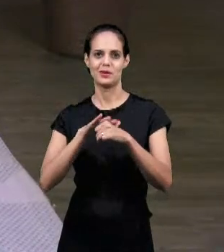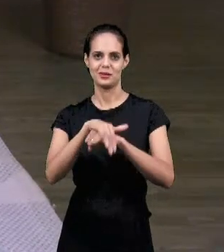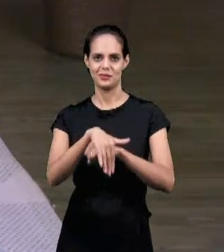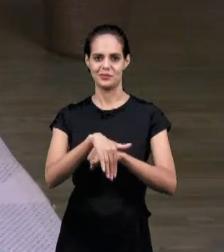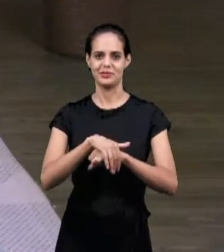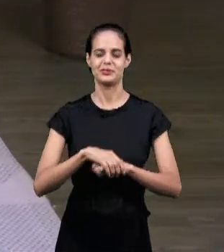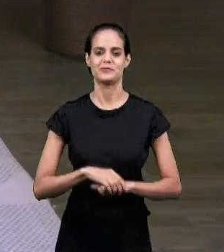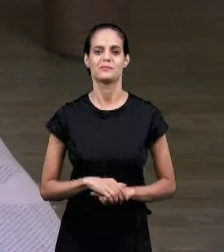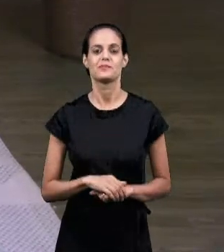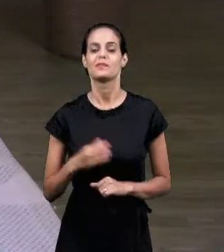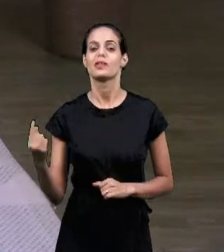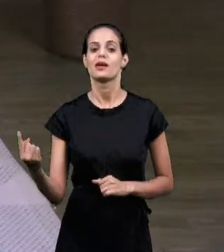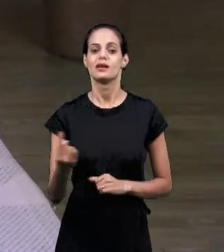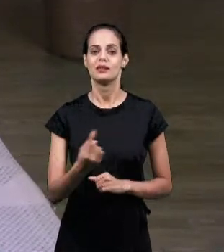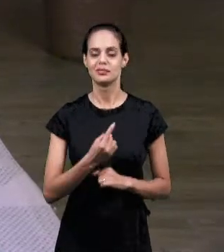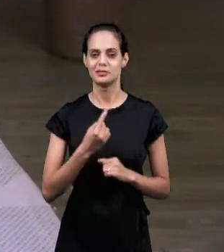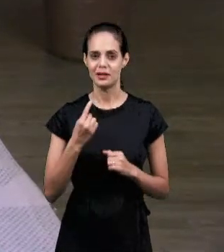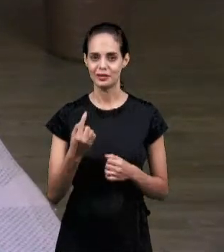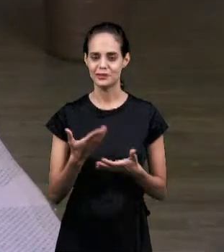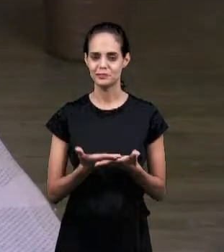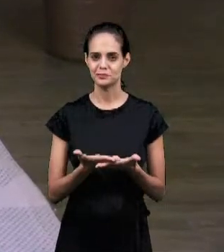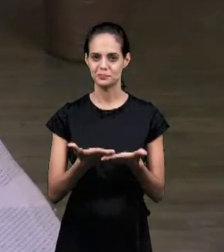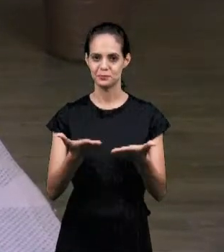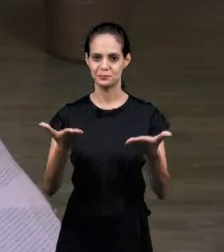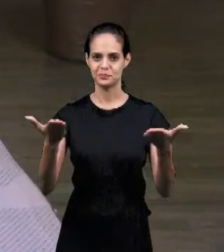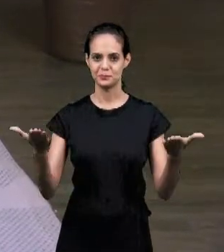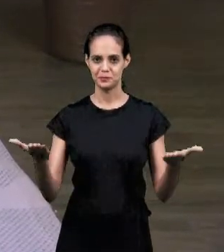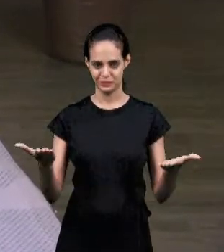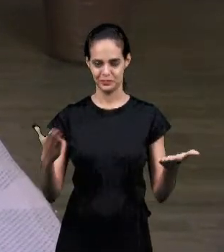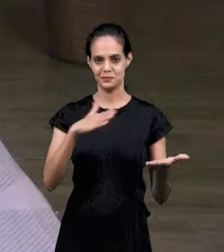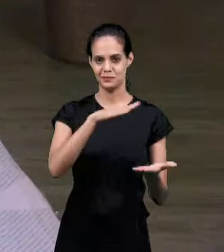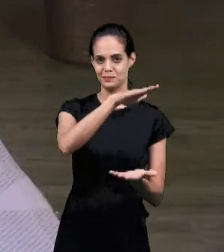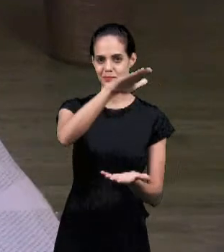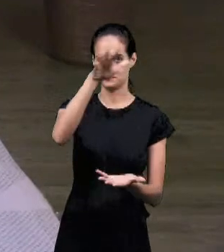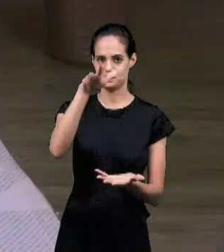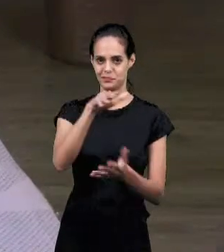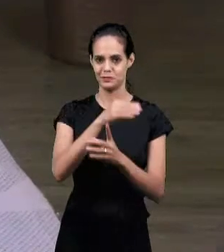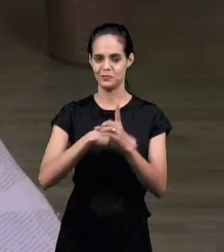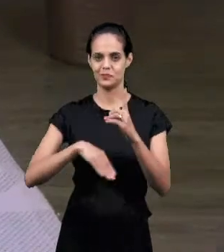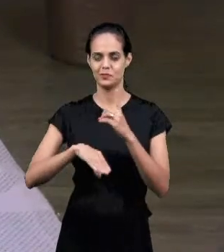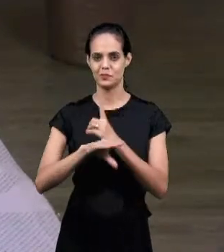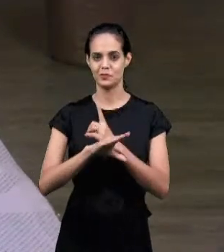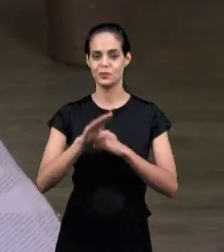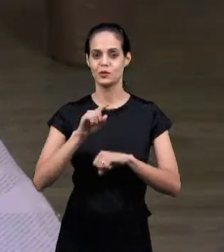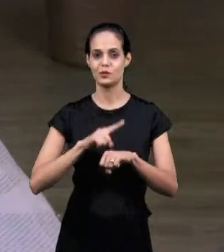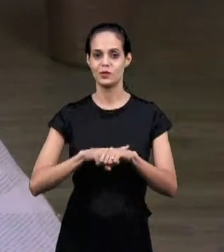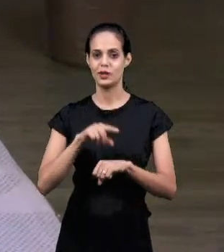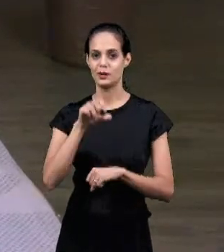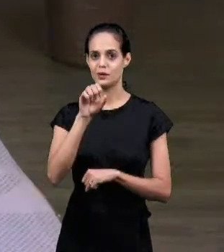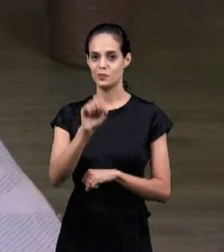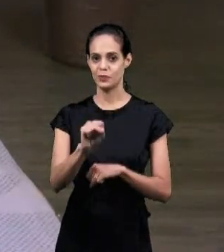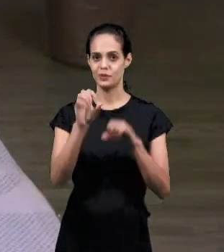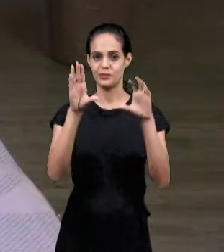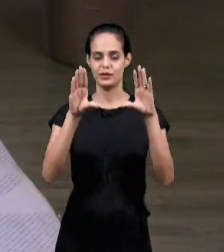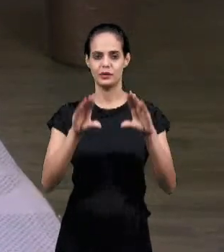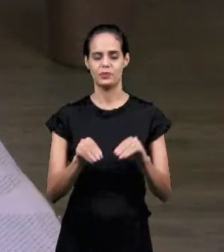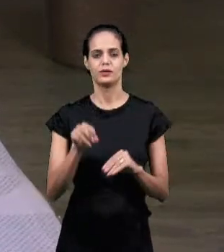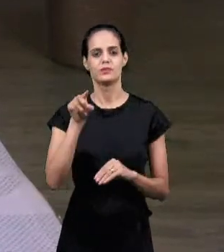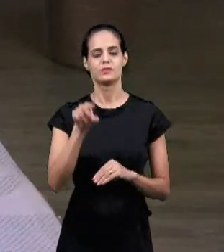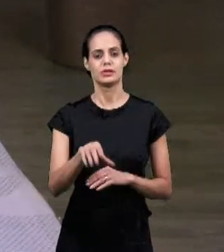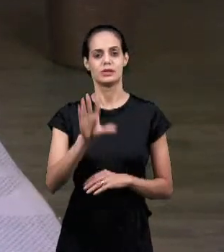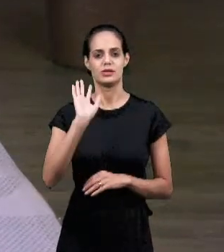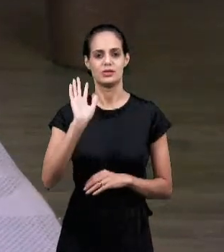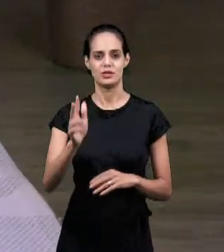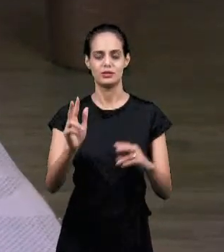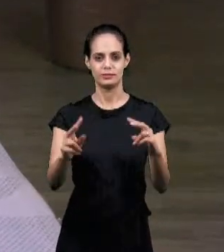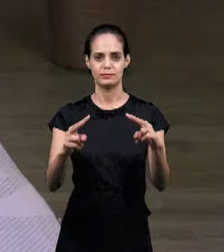Nós vamos transmitir daqui a pouquinho, às 8 horas. E você que já conectou, já está nos